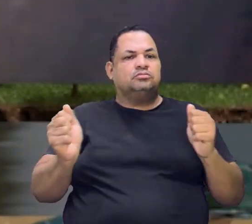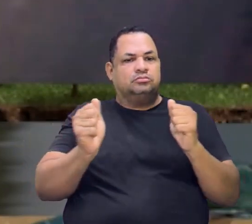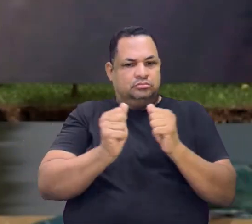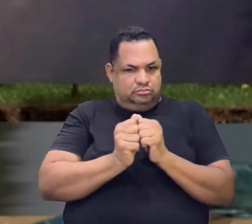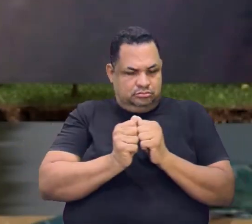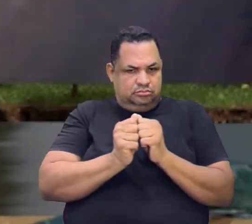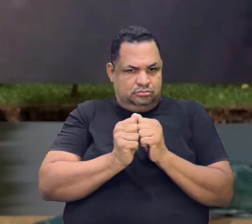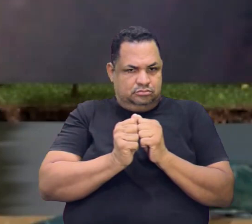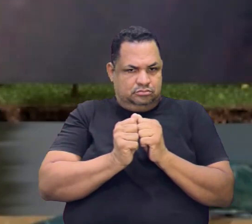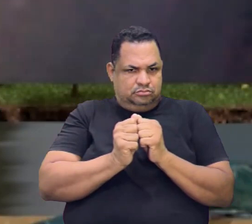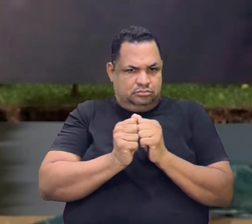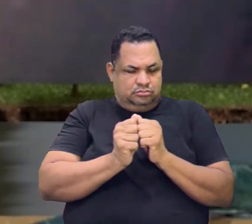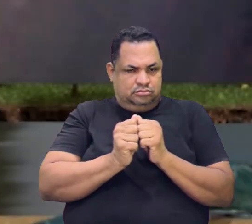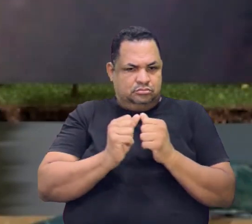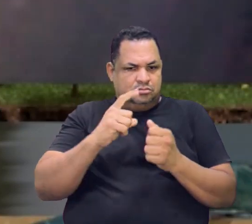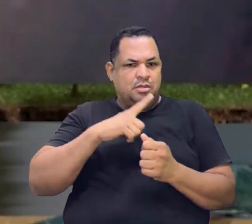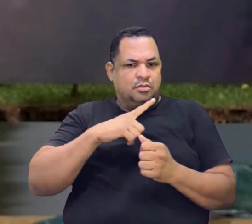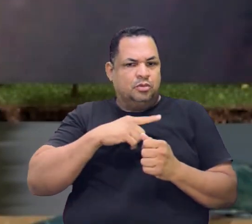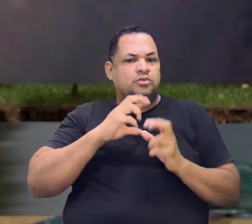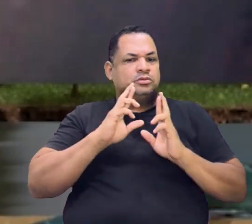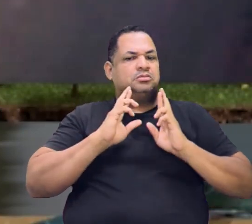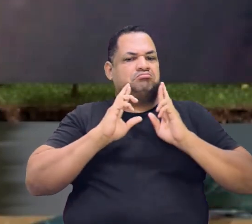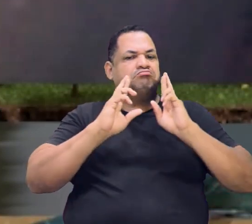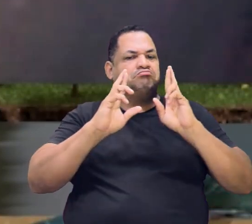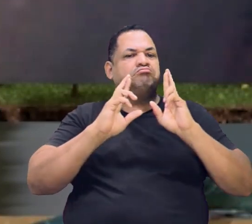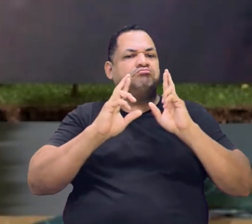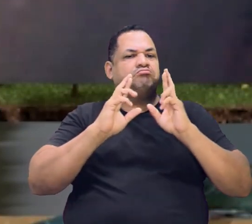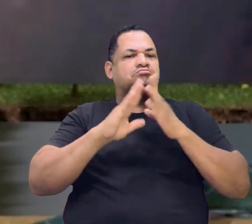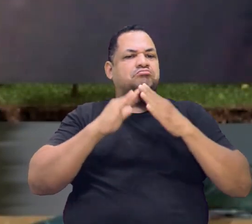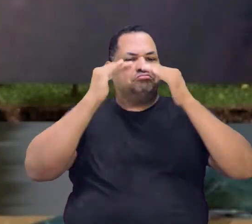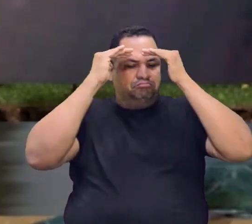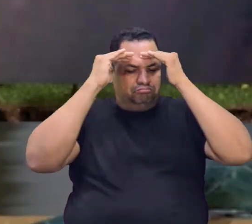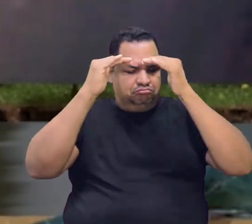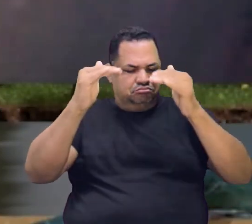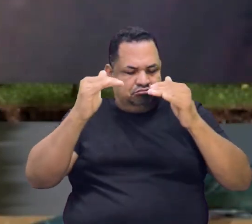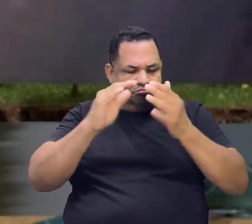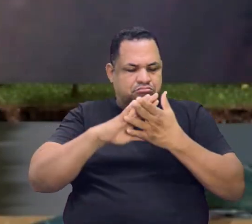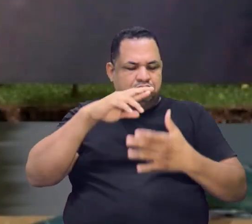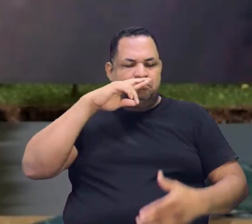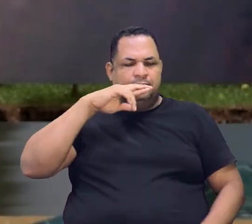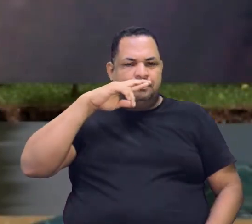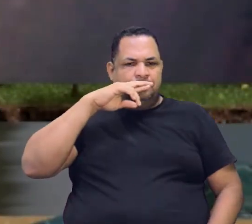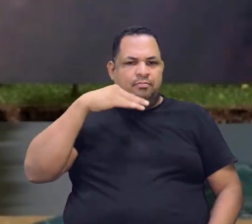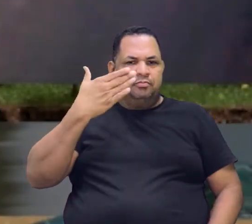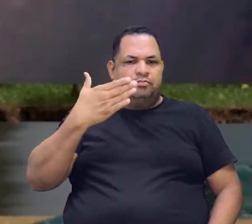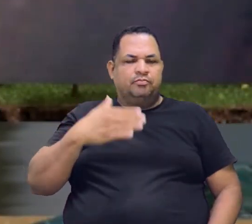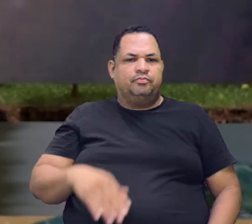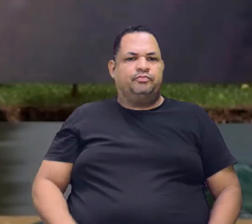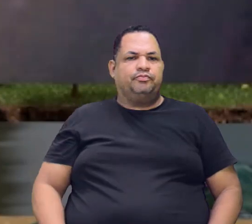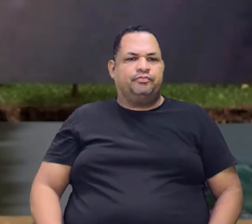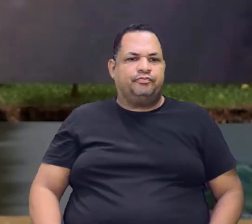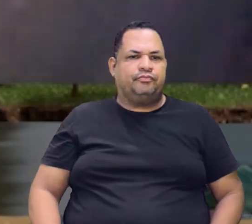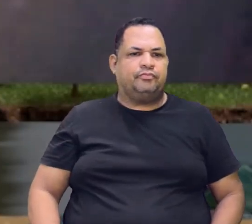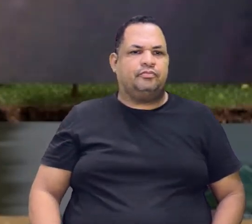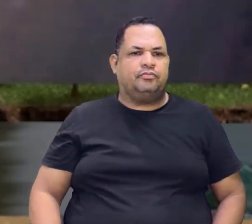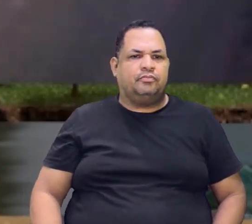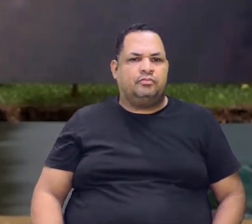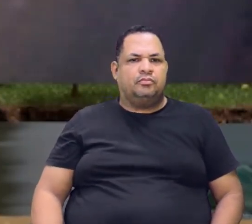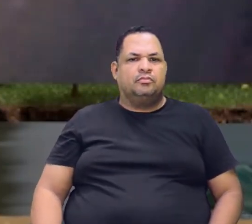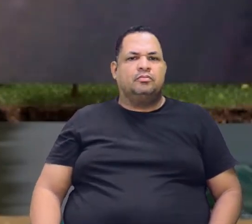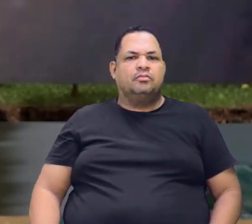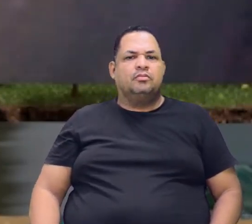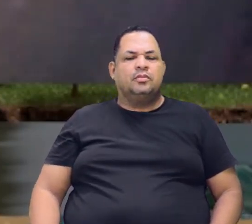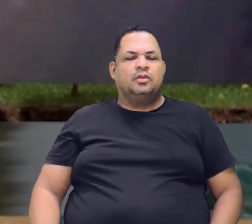Aloysio Ferreira, que vai ganhar respaldo, do Marechal Rondon. Tanto é que Rondon pede para